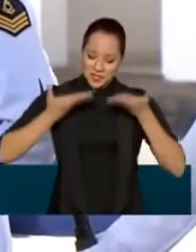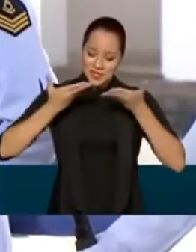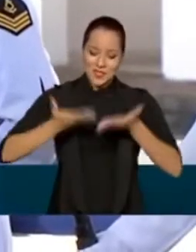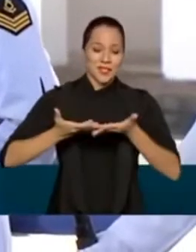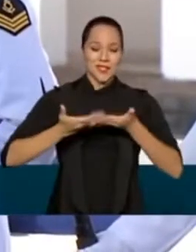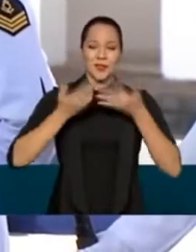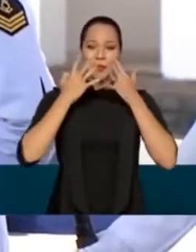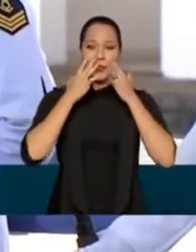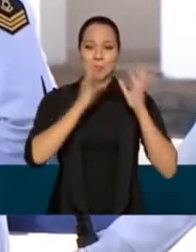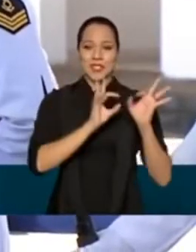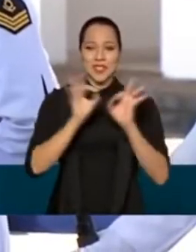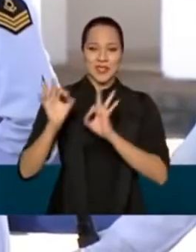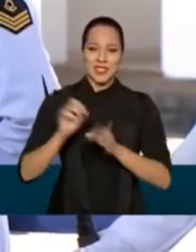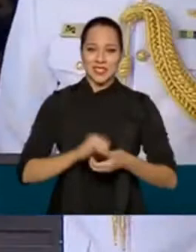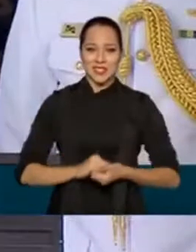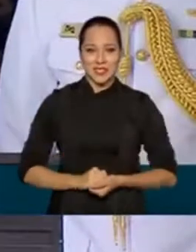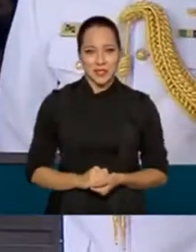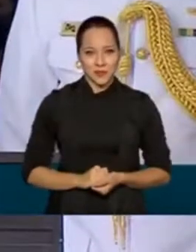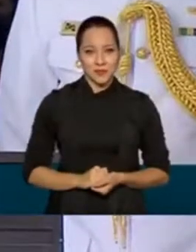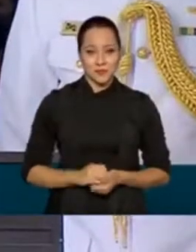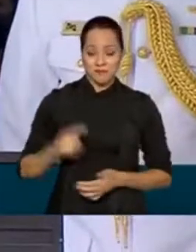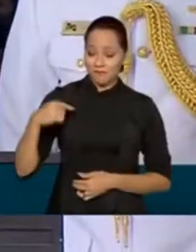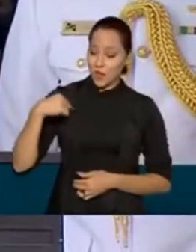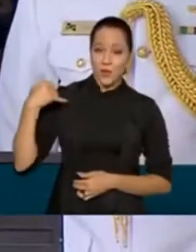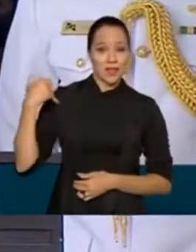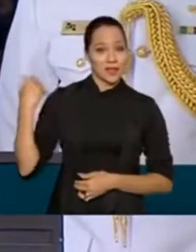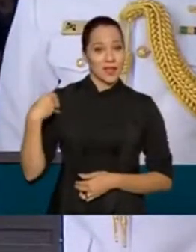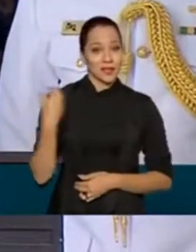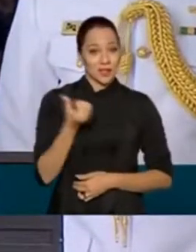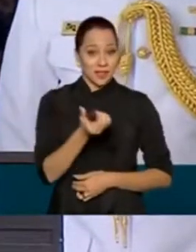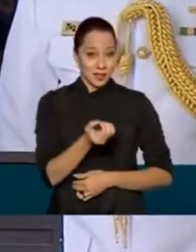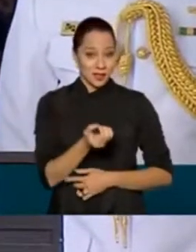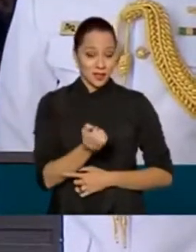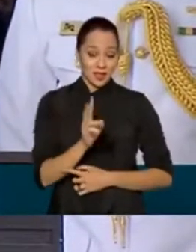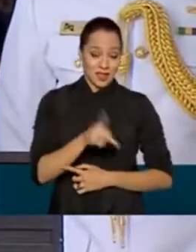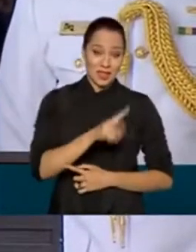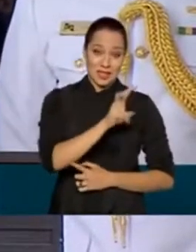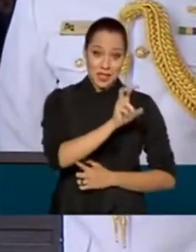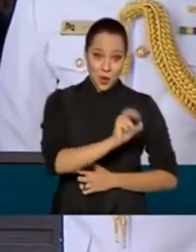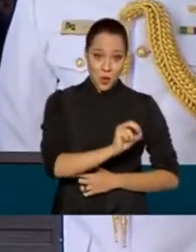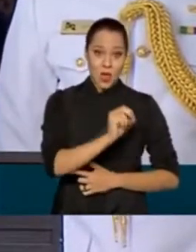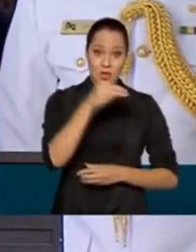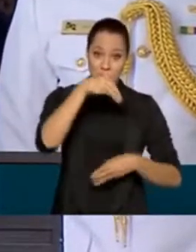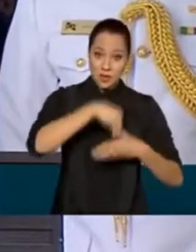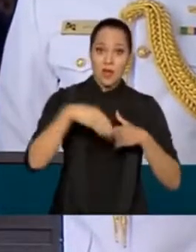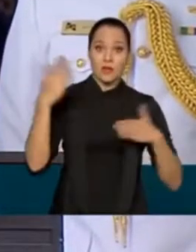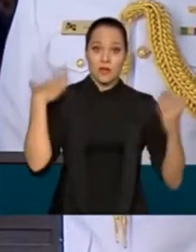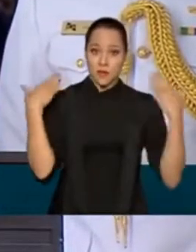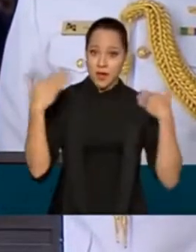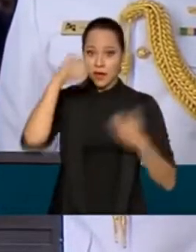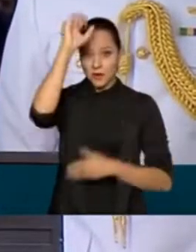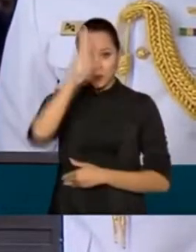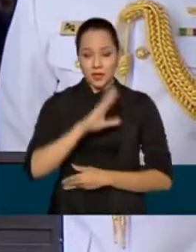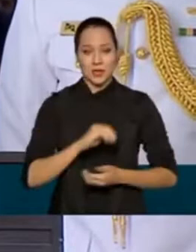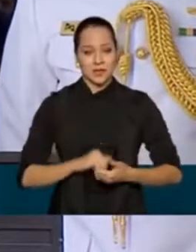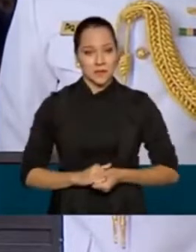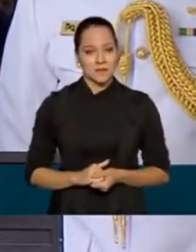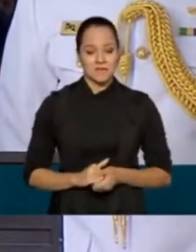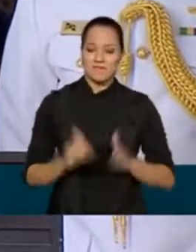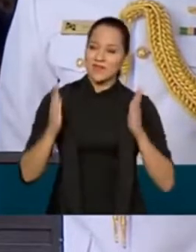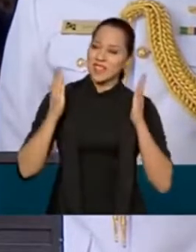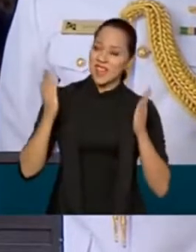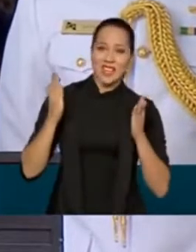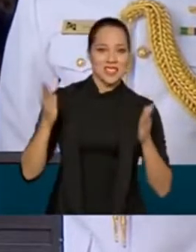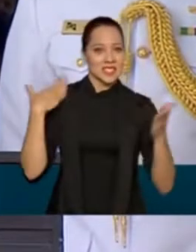suas audiências. Tenho 60 anos, dos quais vivi 50 na Marinha do Brasil. Graças à